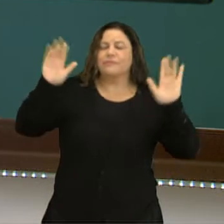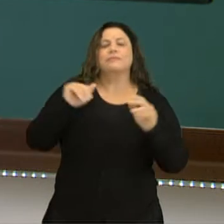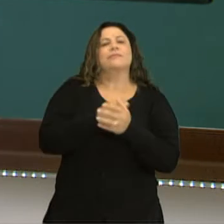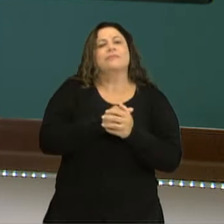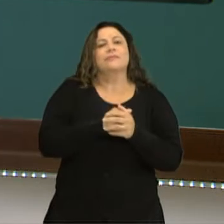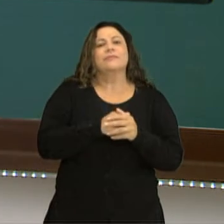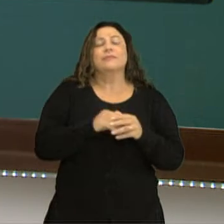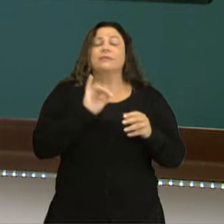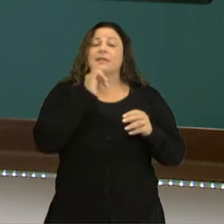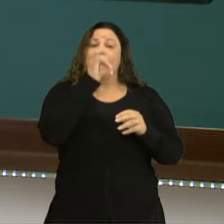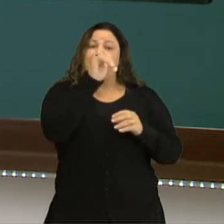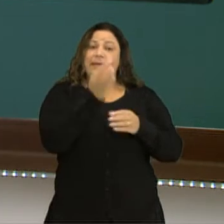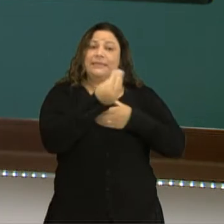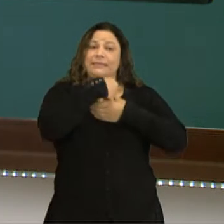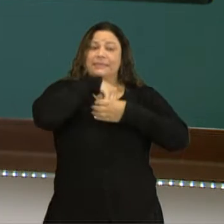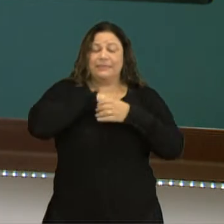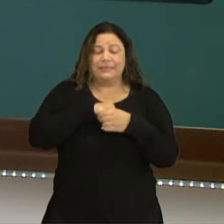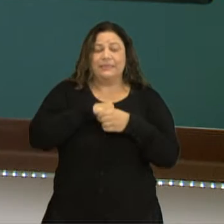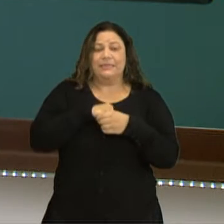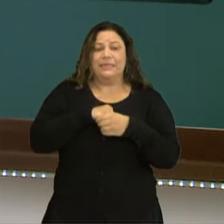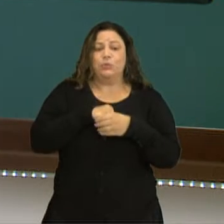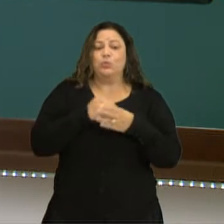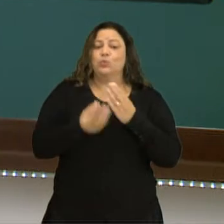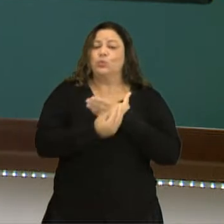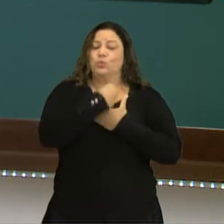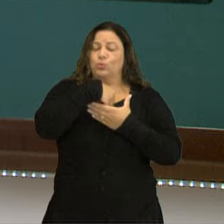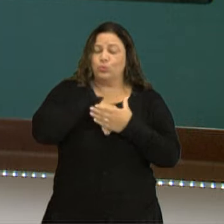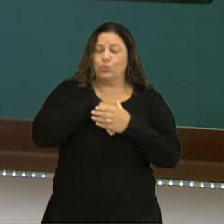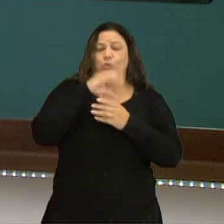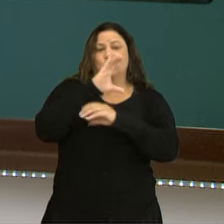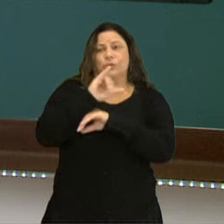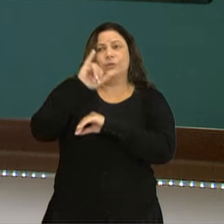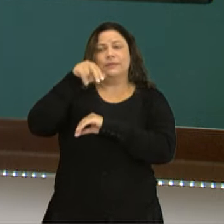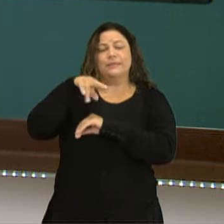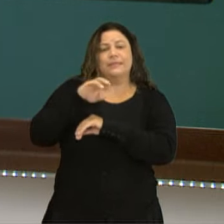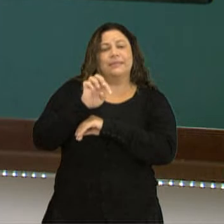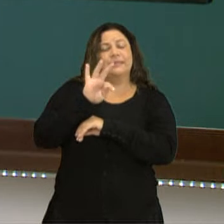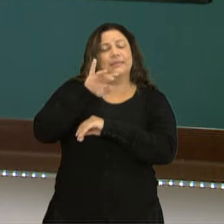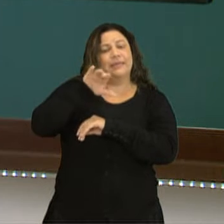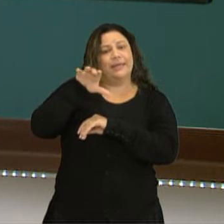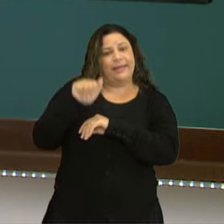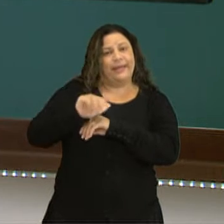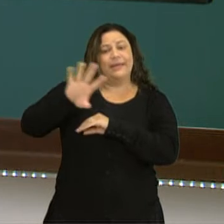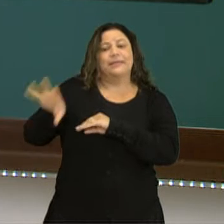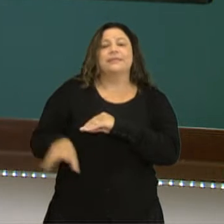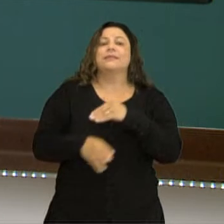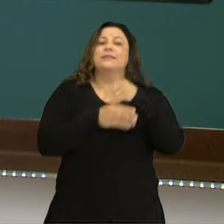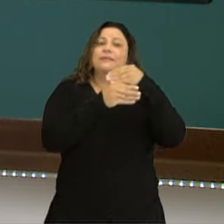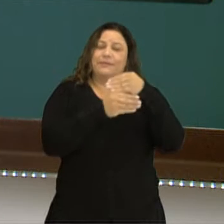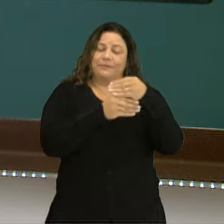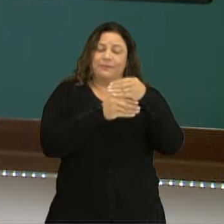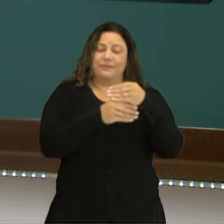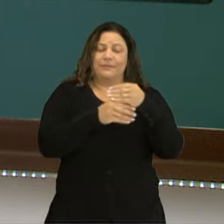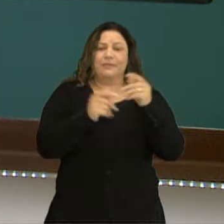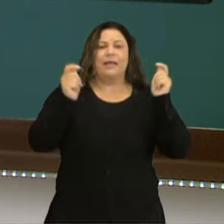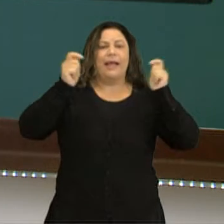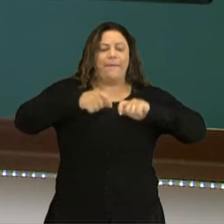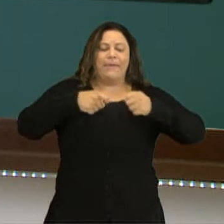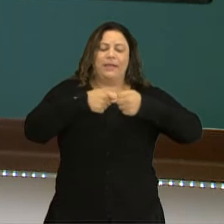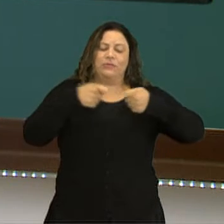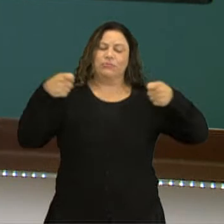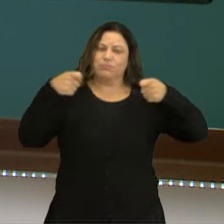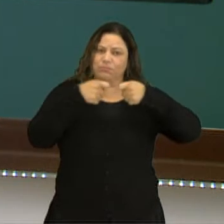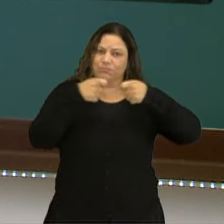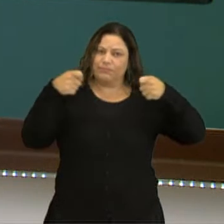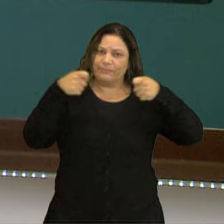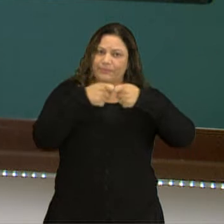energia interna é em grande parte a energia cinética, mais um pouquinho dessa energia potencial, dessa elasticidade entre